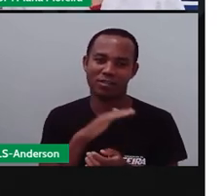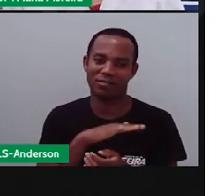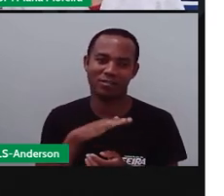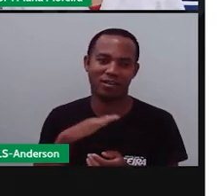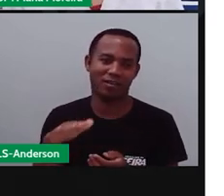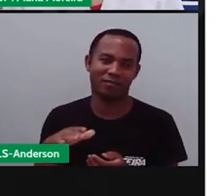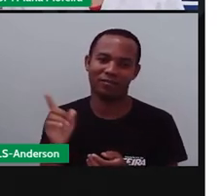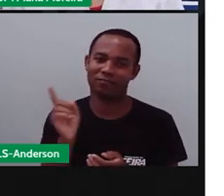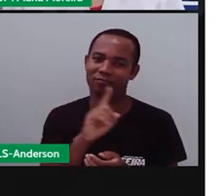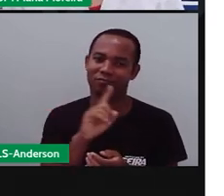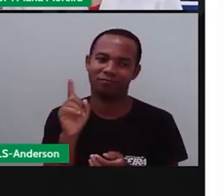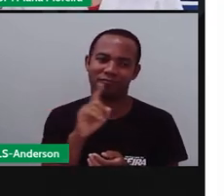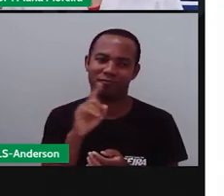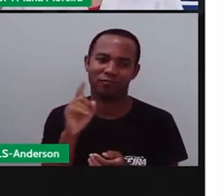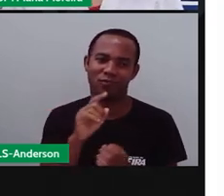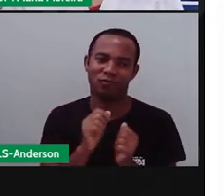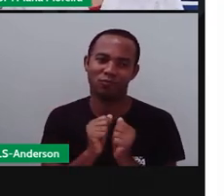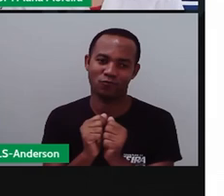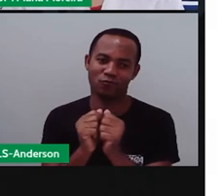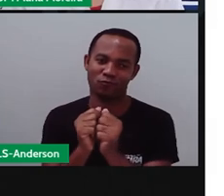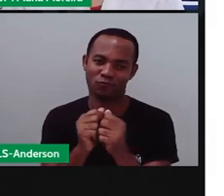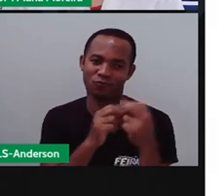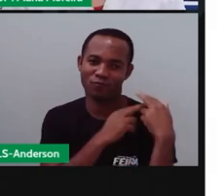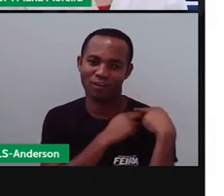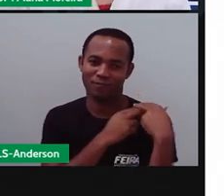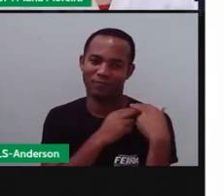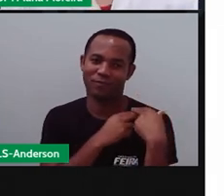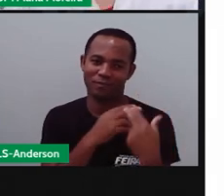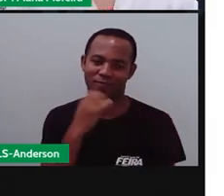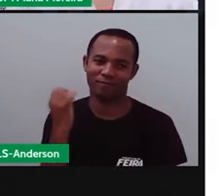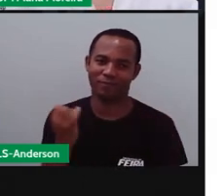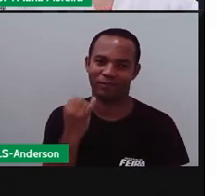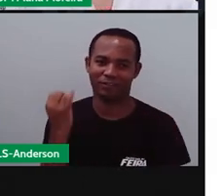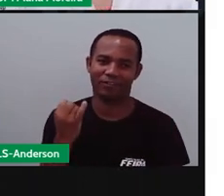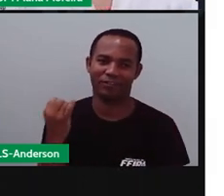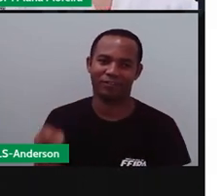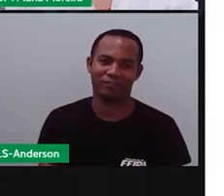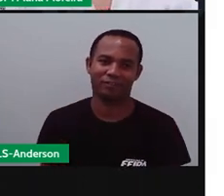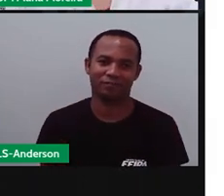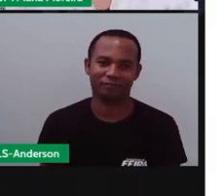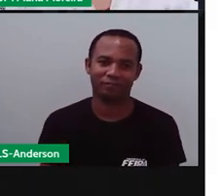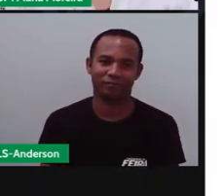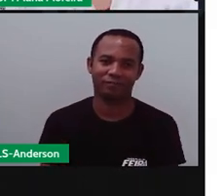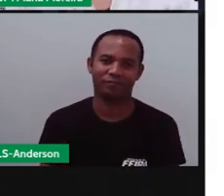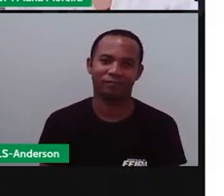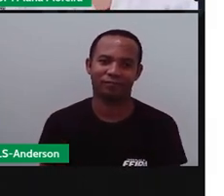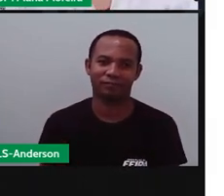de um adulto, né? A pessoa responsável para ele não se machucar. Vamos lá.